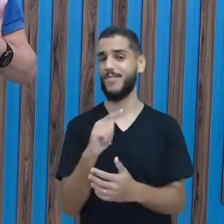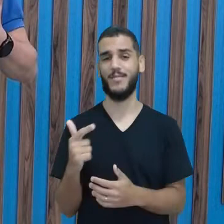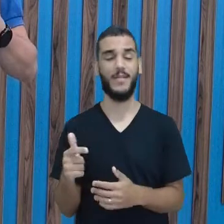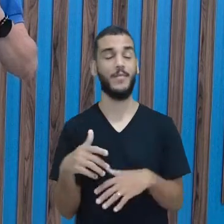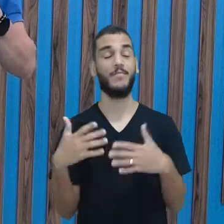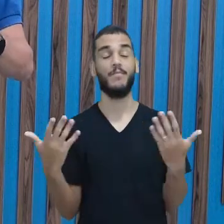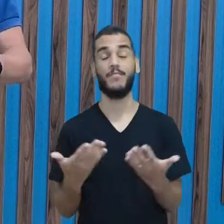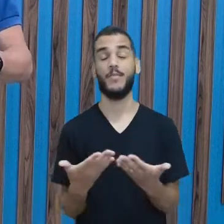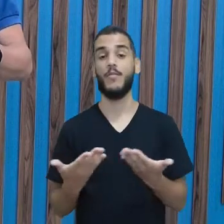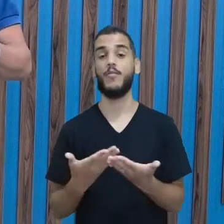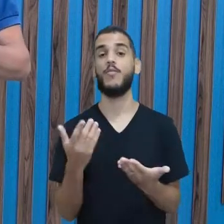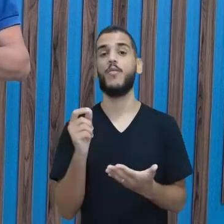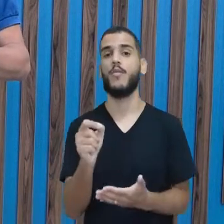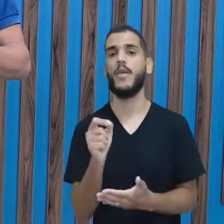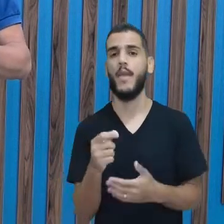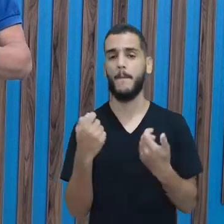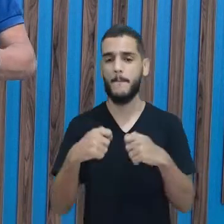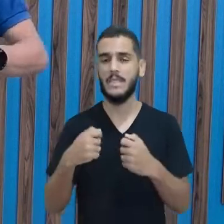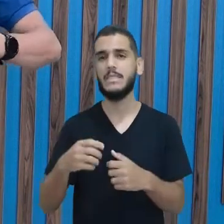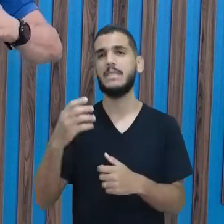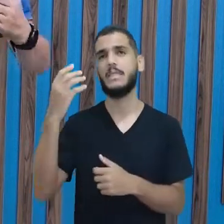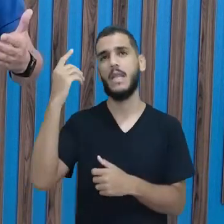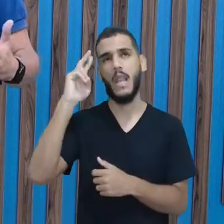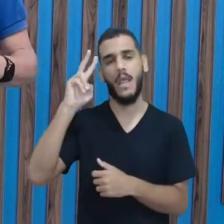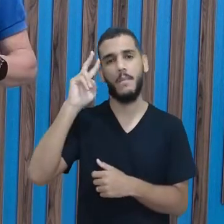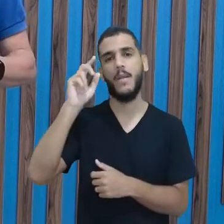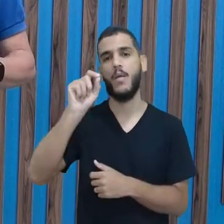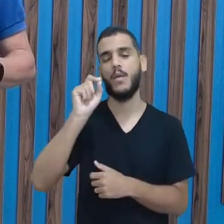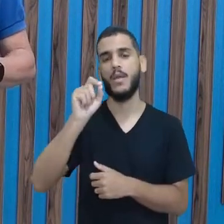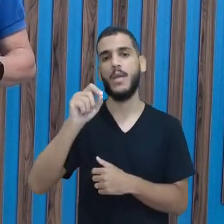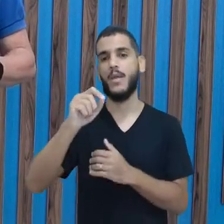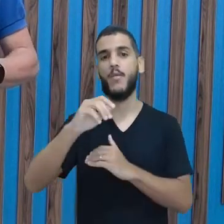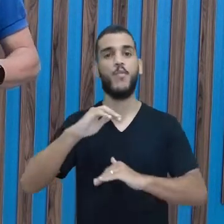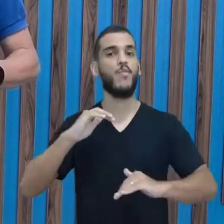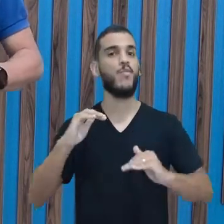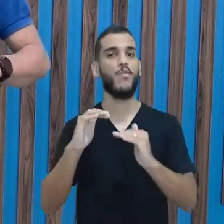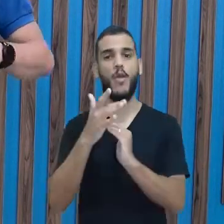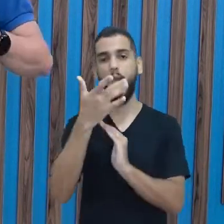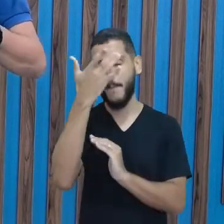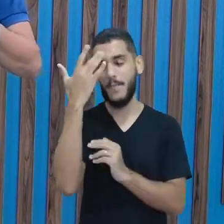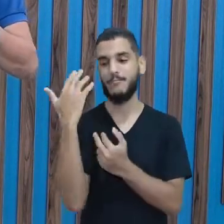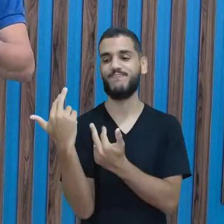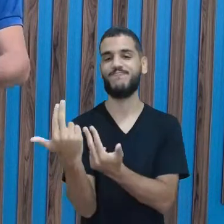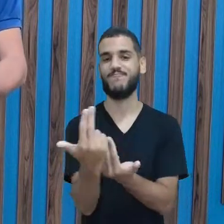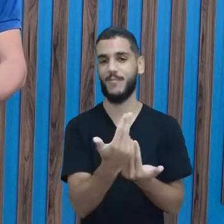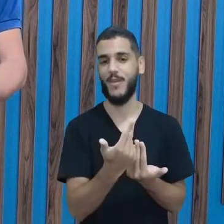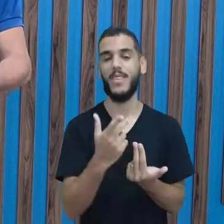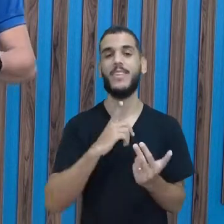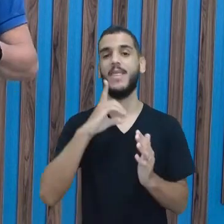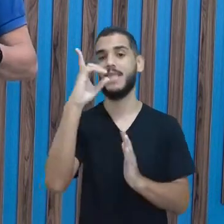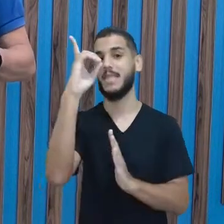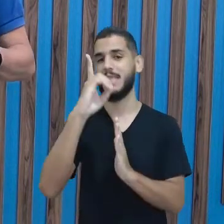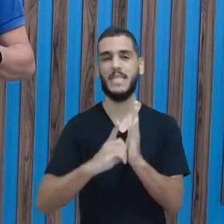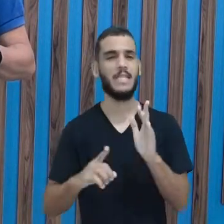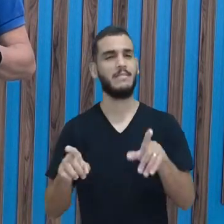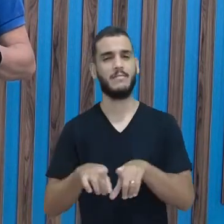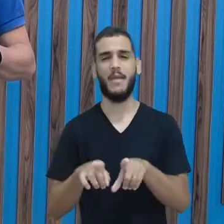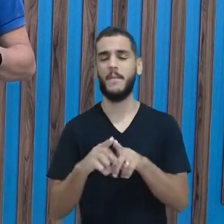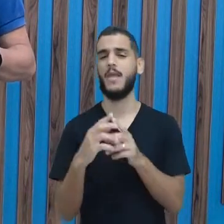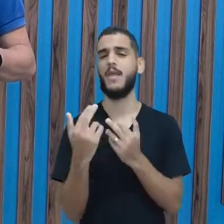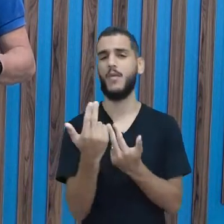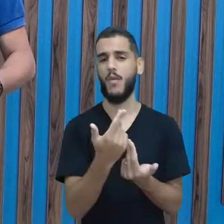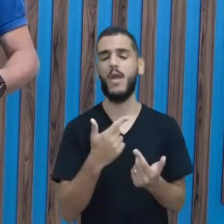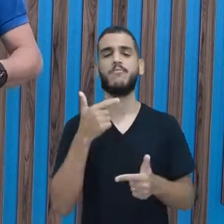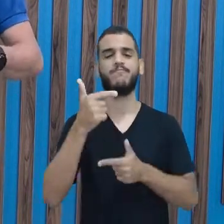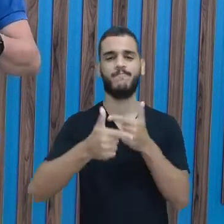hoje botar isso na cabeça e dizer que todos nós somos iguais, né? Todos nós temos direito, né, a um